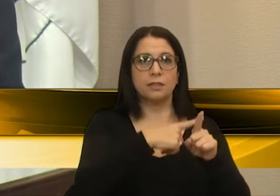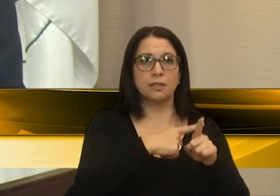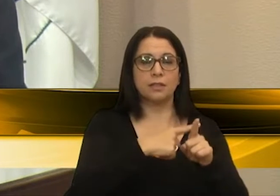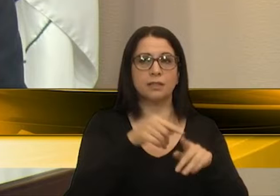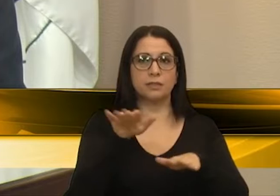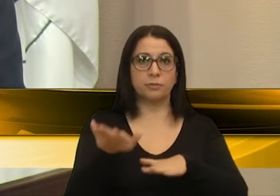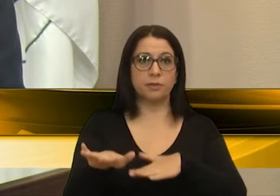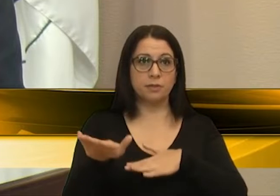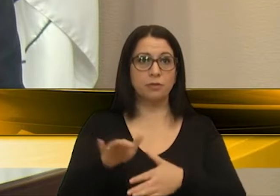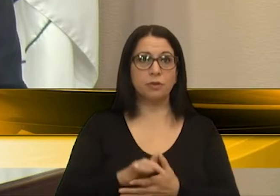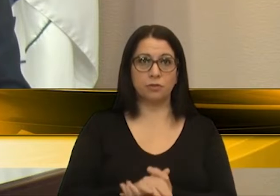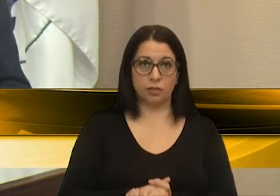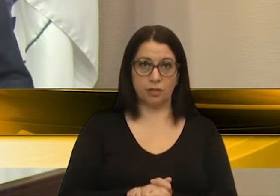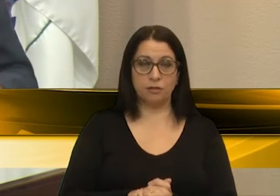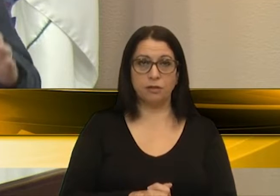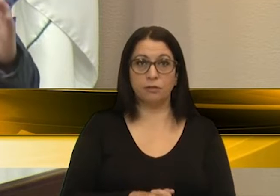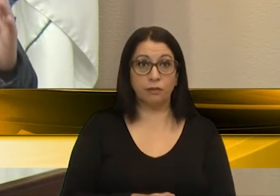Sacra,